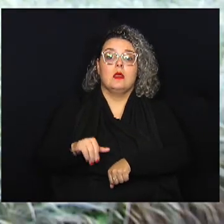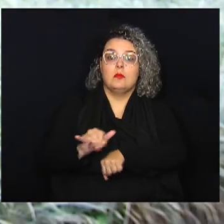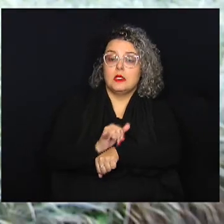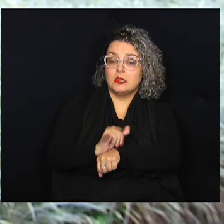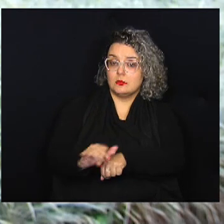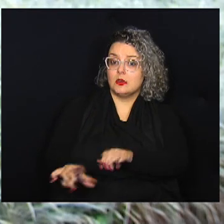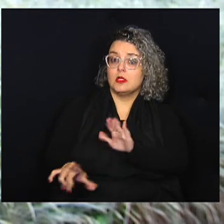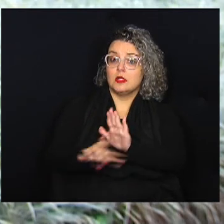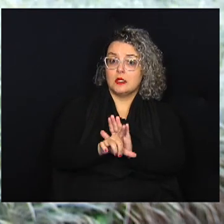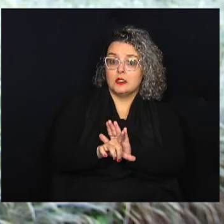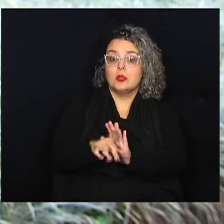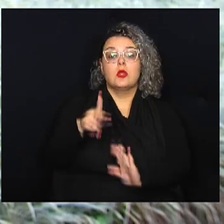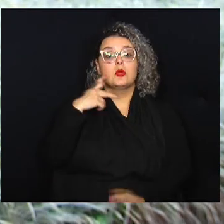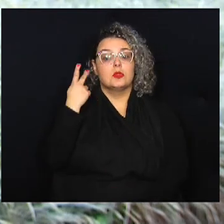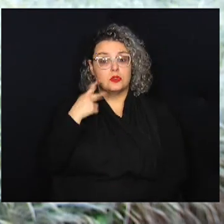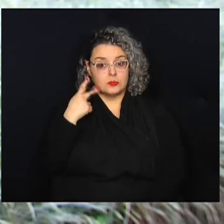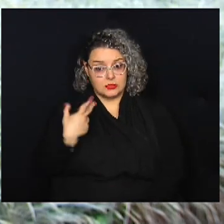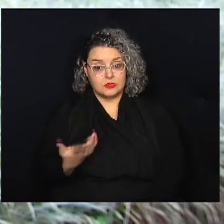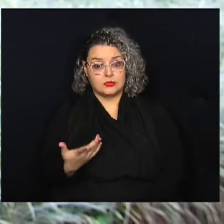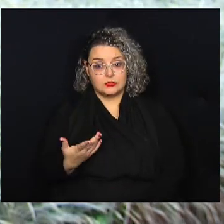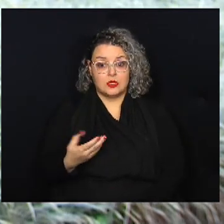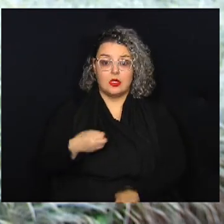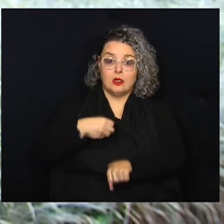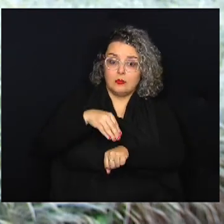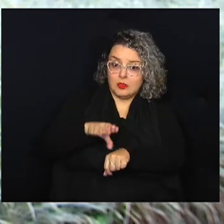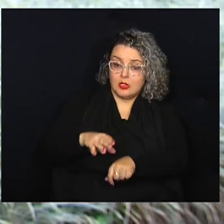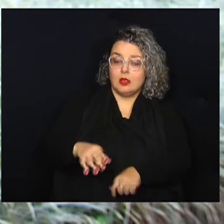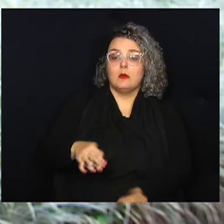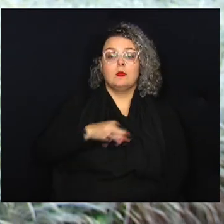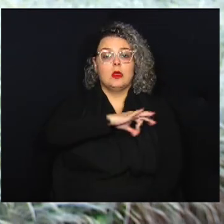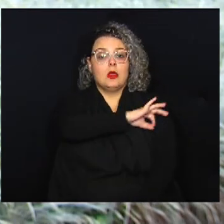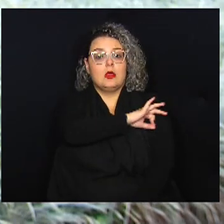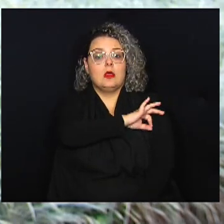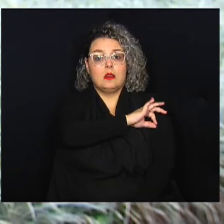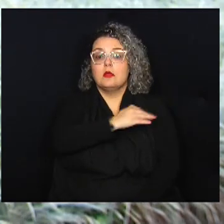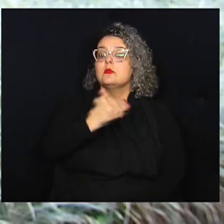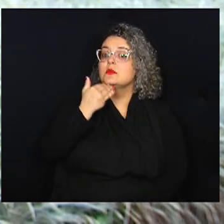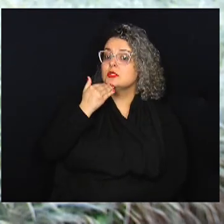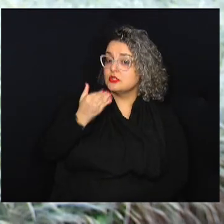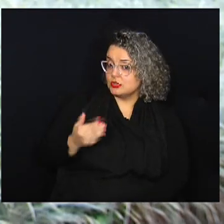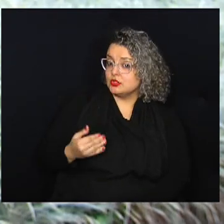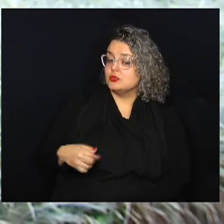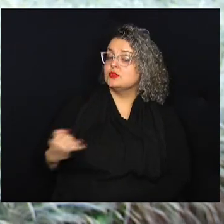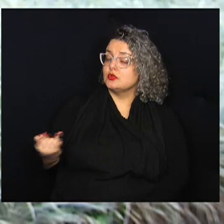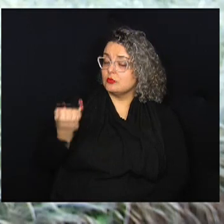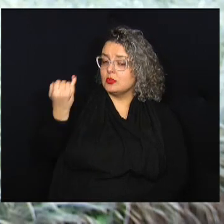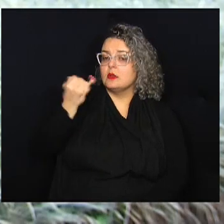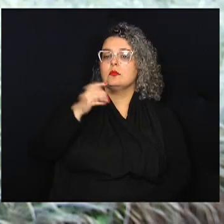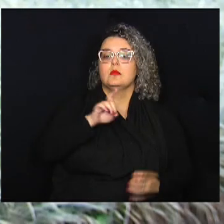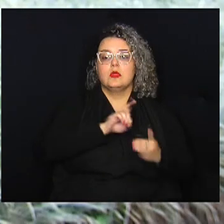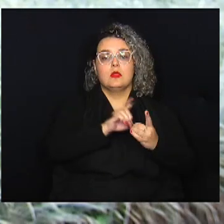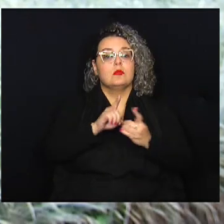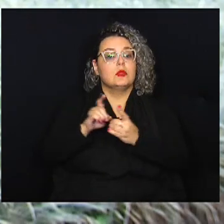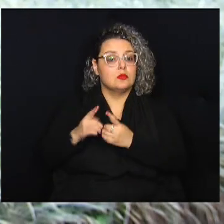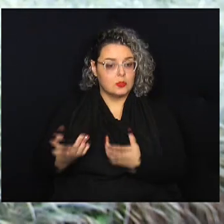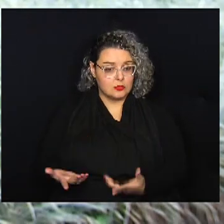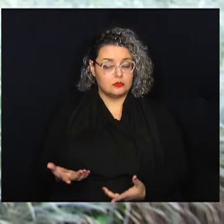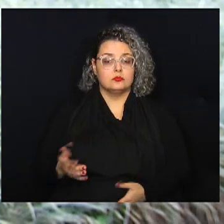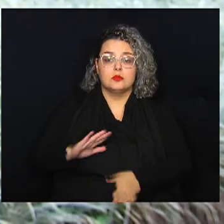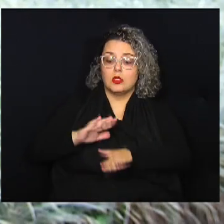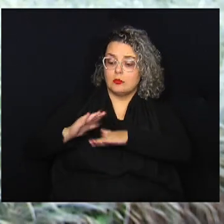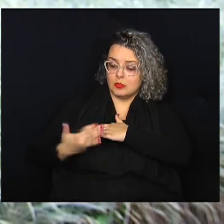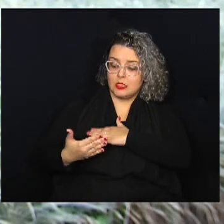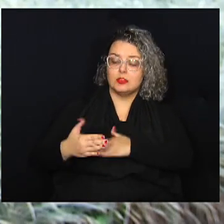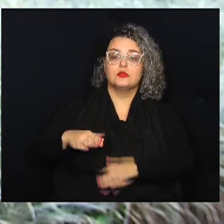meio da qual os vereadores encaminham à Prefeitura demandas necessárias para atender às necessidades dos bairros